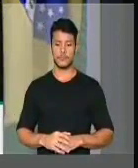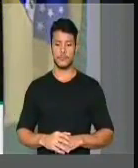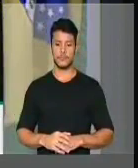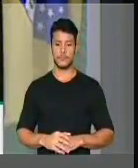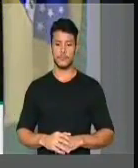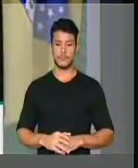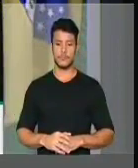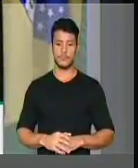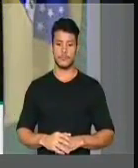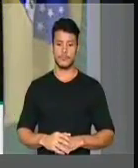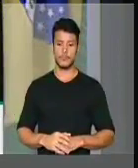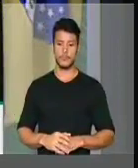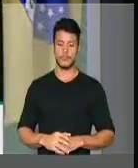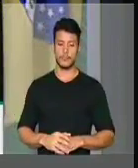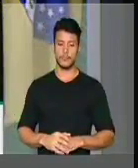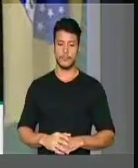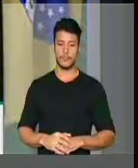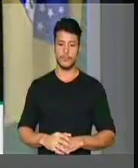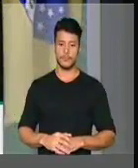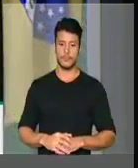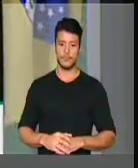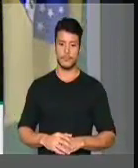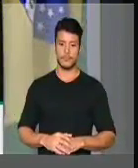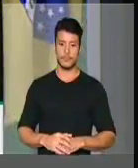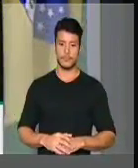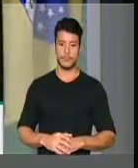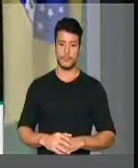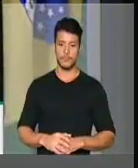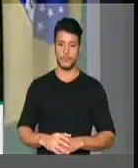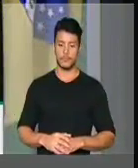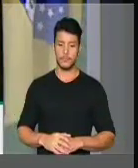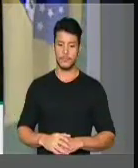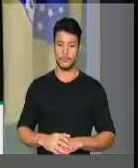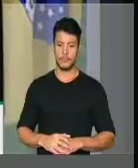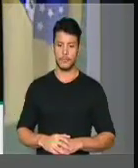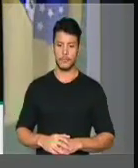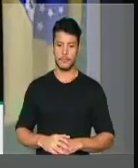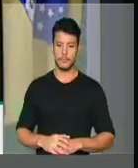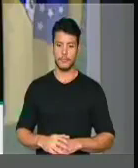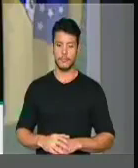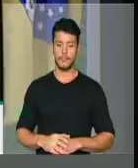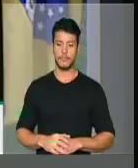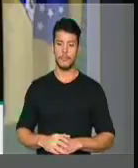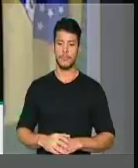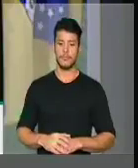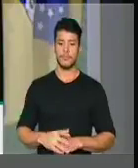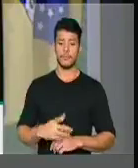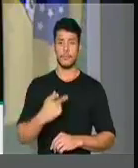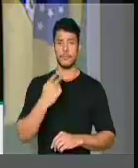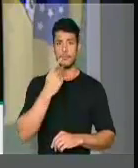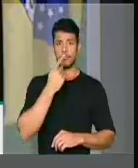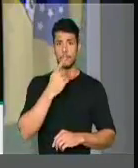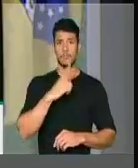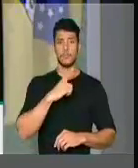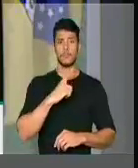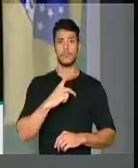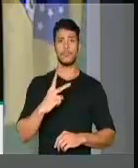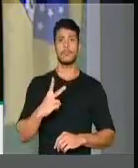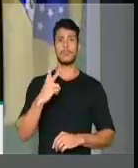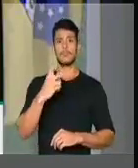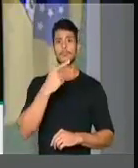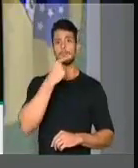citando Hannah Arendt, quero dois homens de grandeza, dois gigantes,